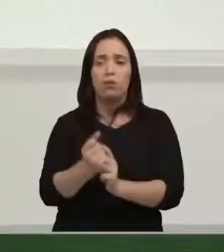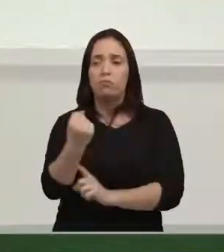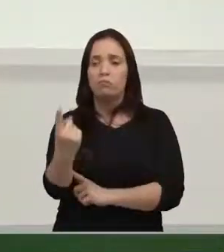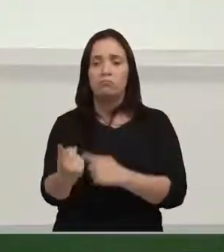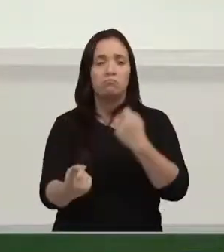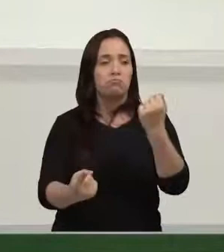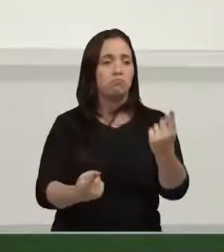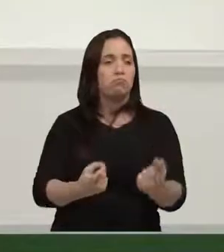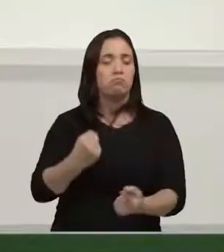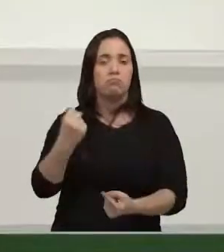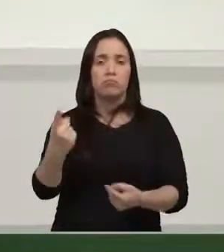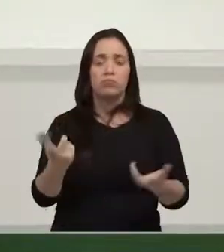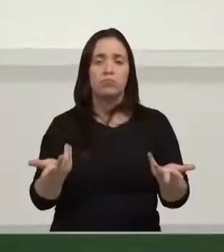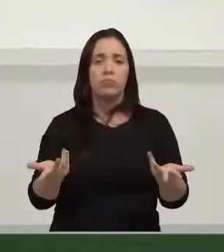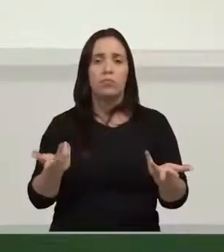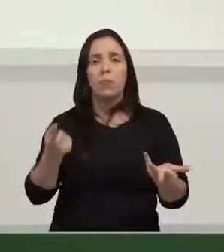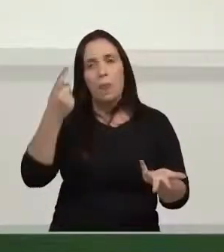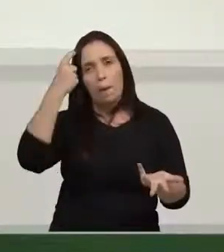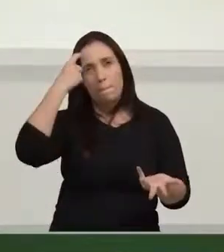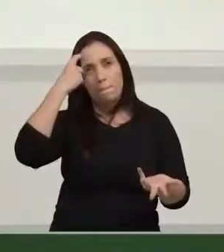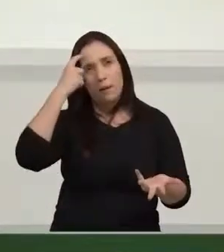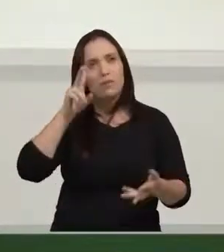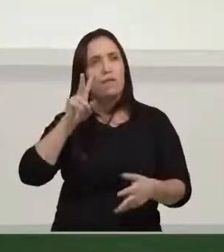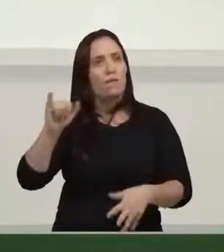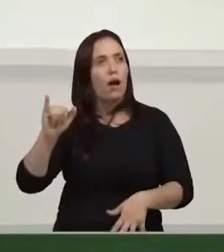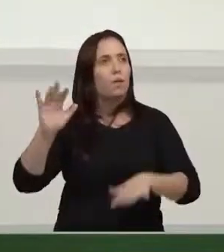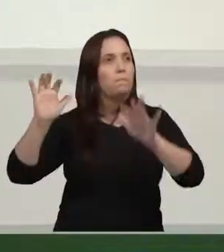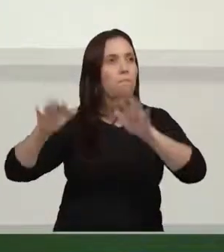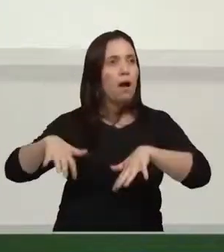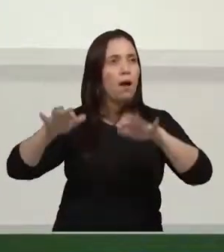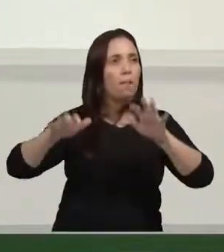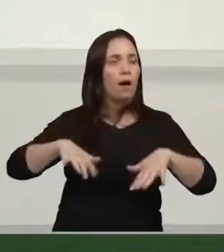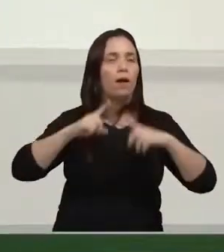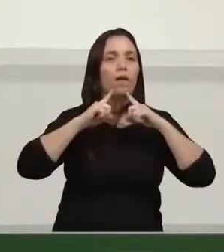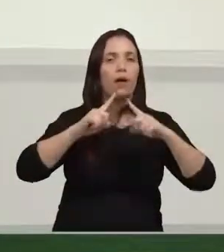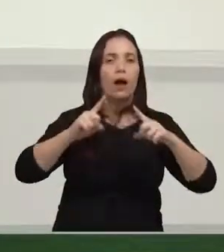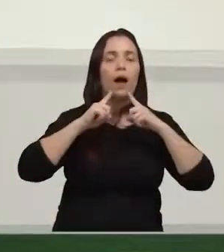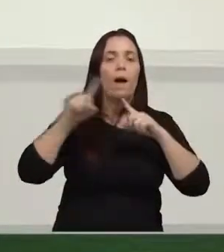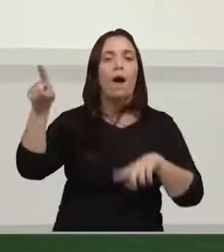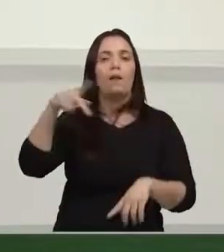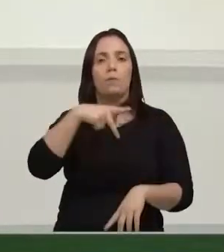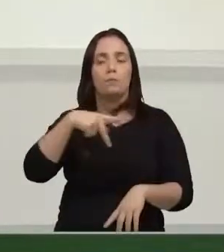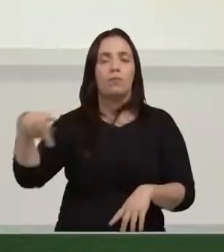que se esperava que poderia ser mantido até que o presidente